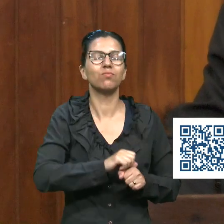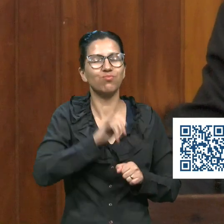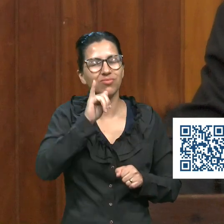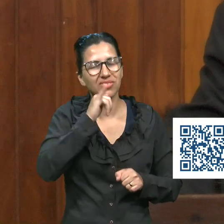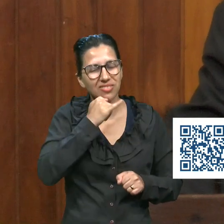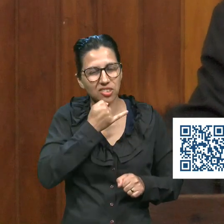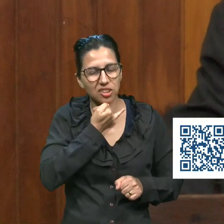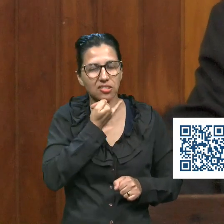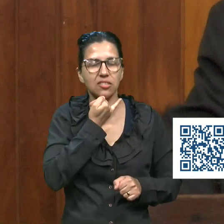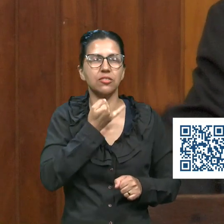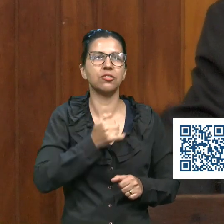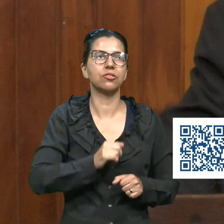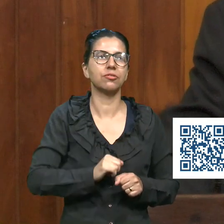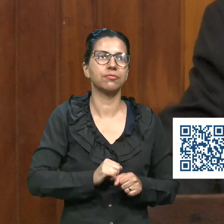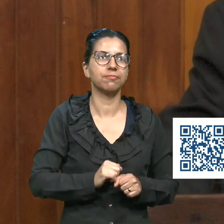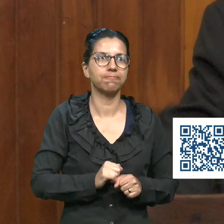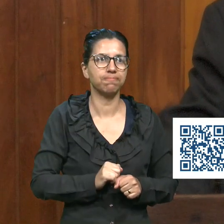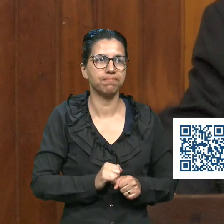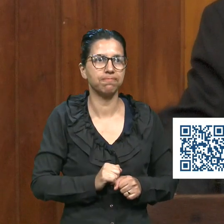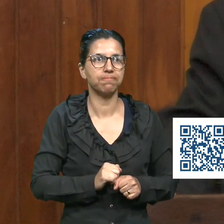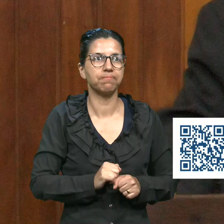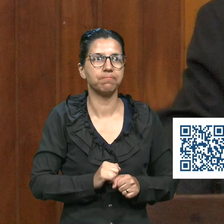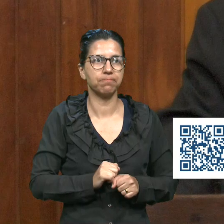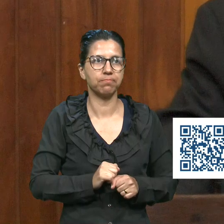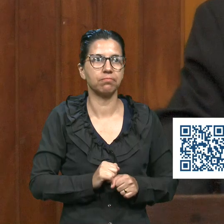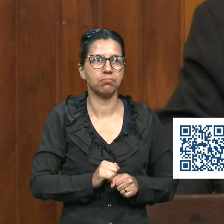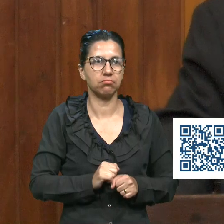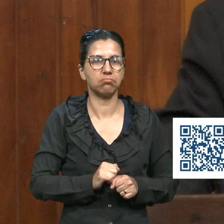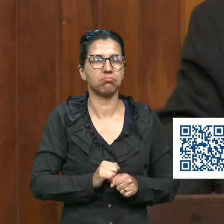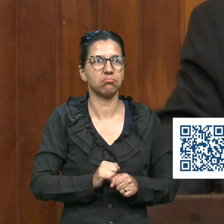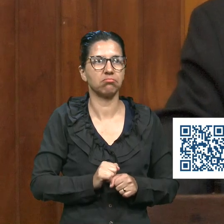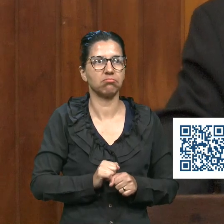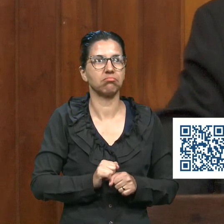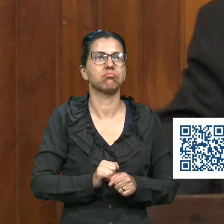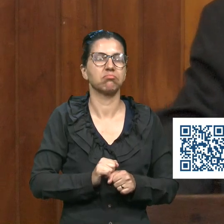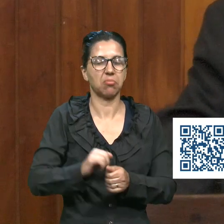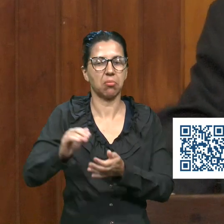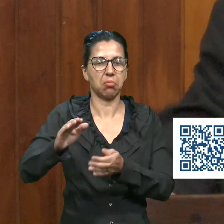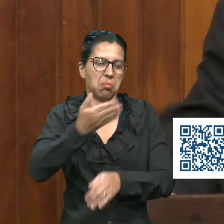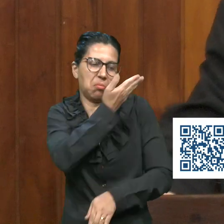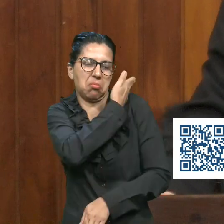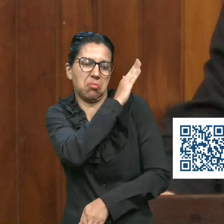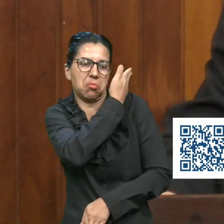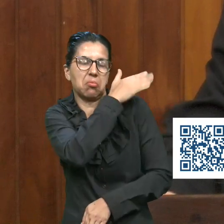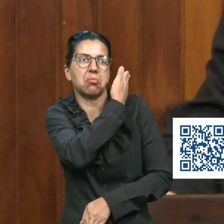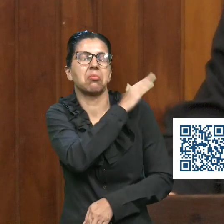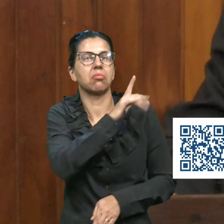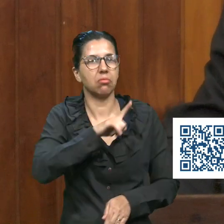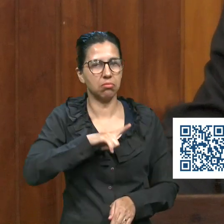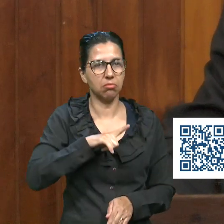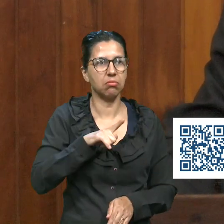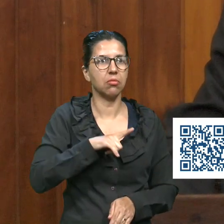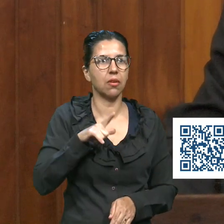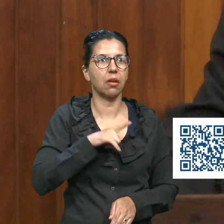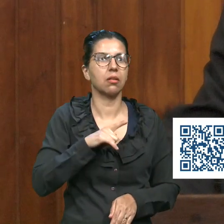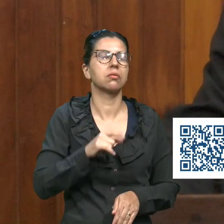triste, uma situação de diferença de classe, uma situação de educação, onde